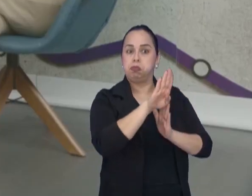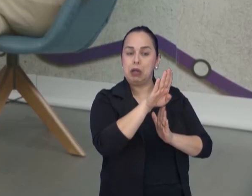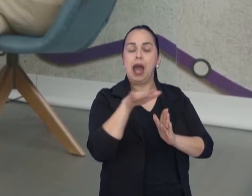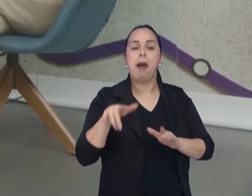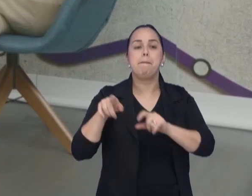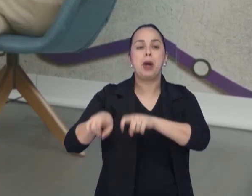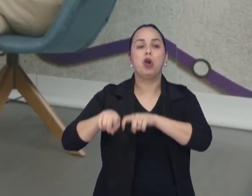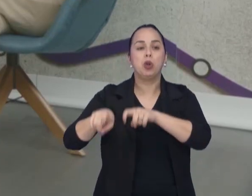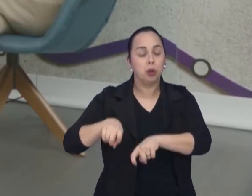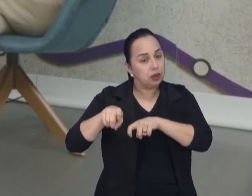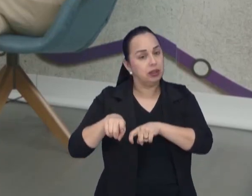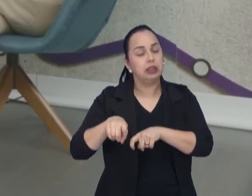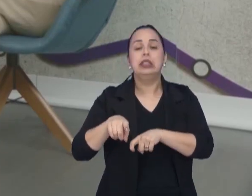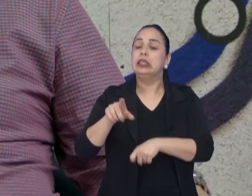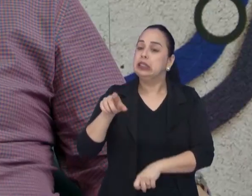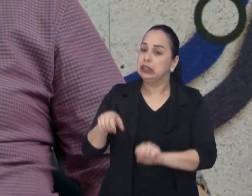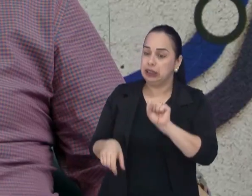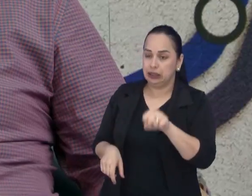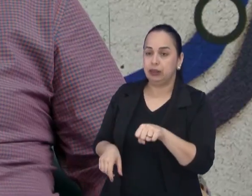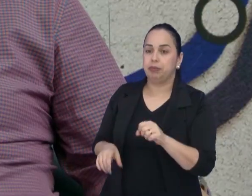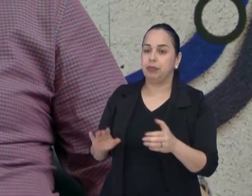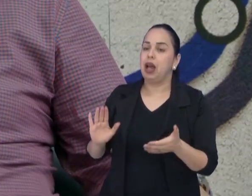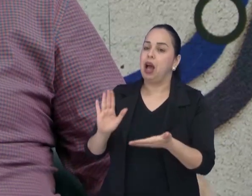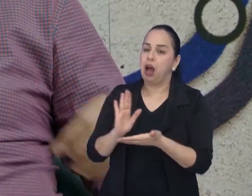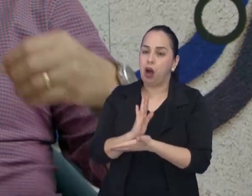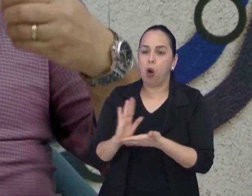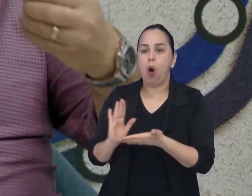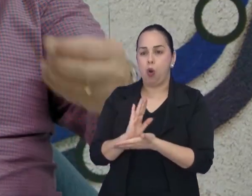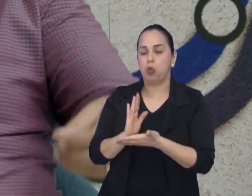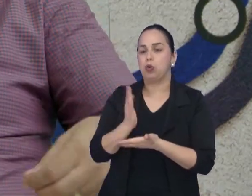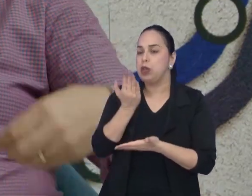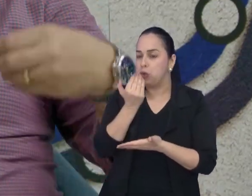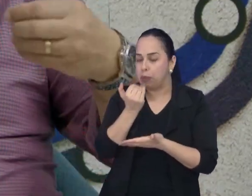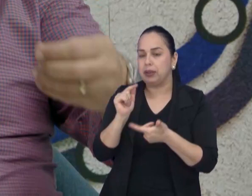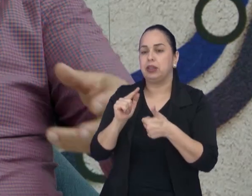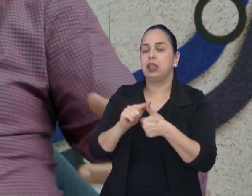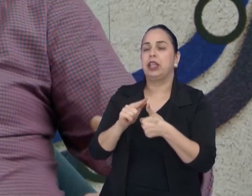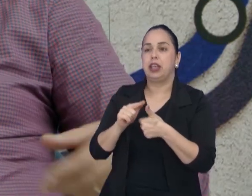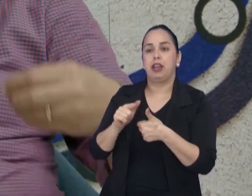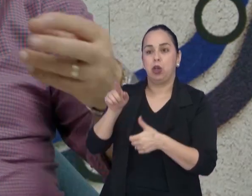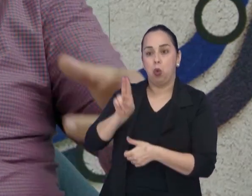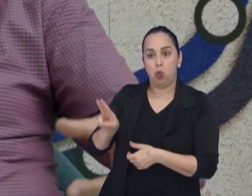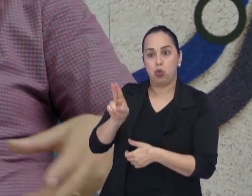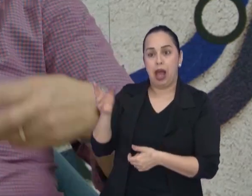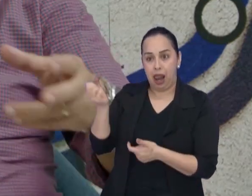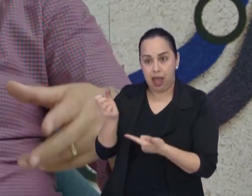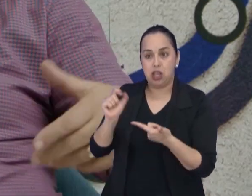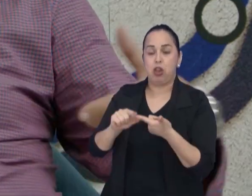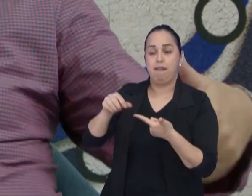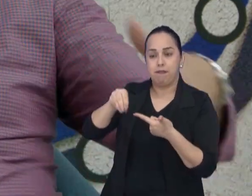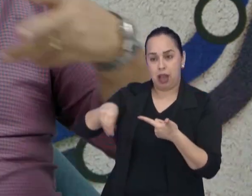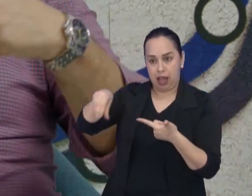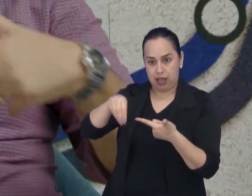exatamente, porque muitos por exemplo, os derivados de leite, a própria material de farinha, essas coisas